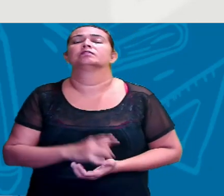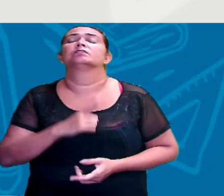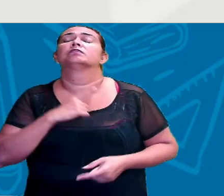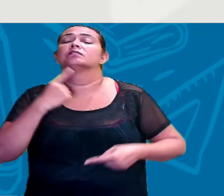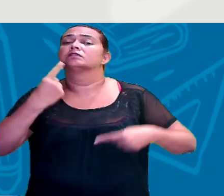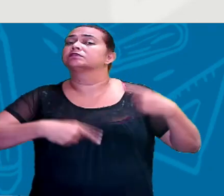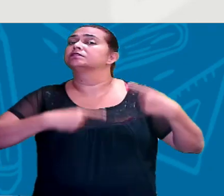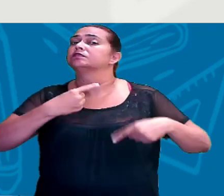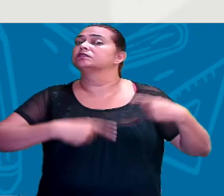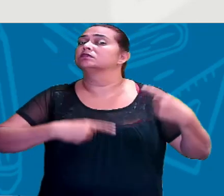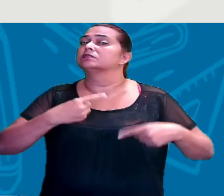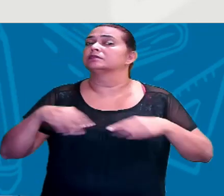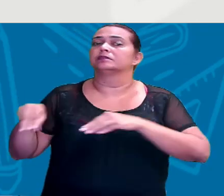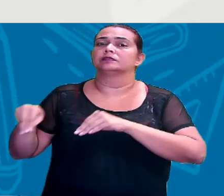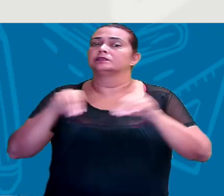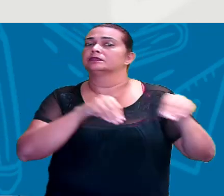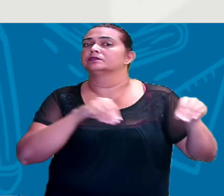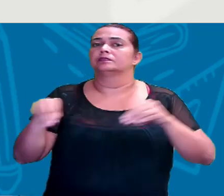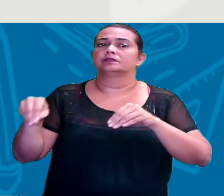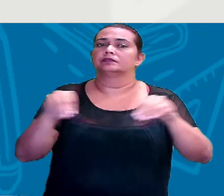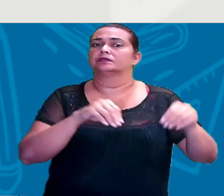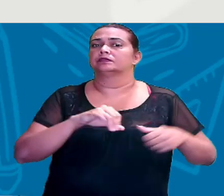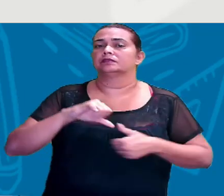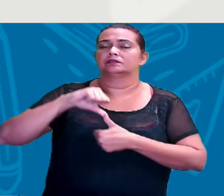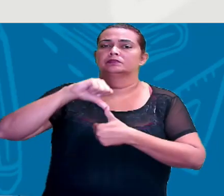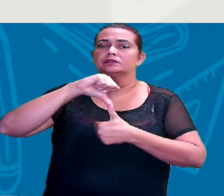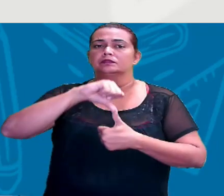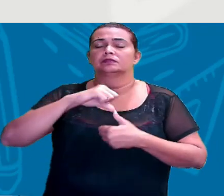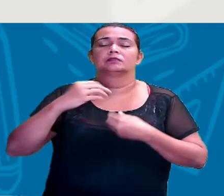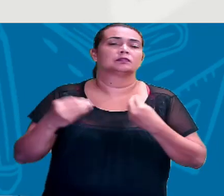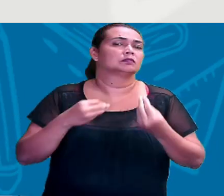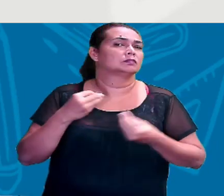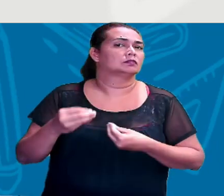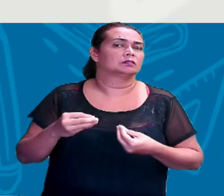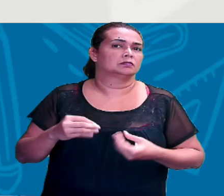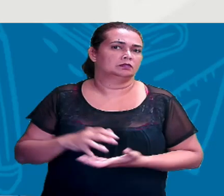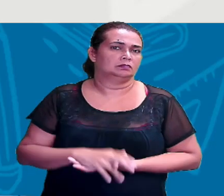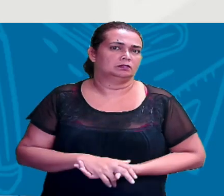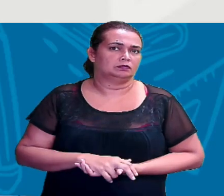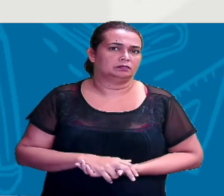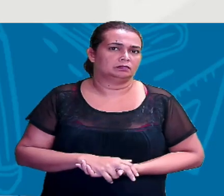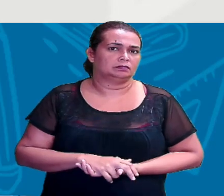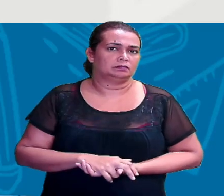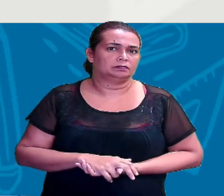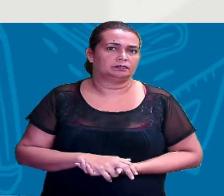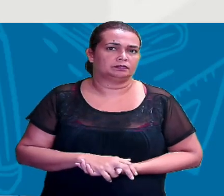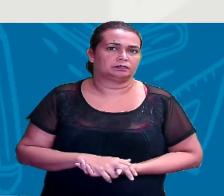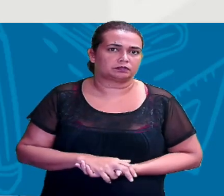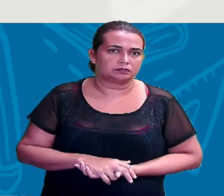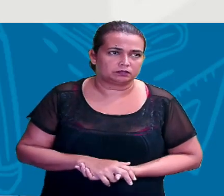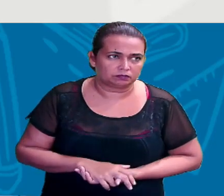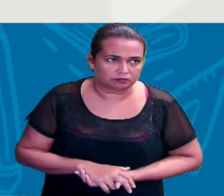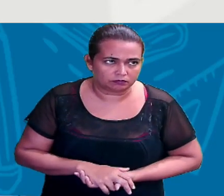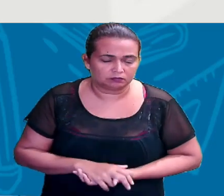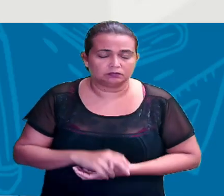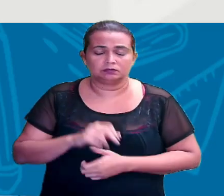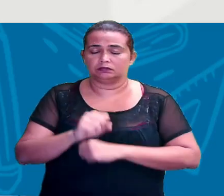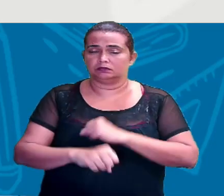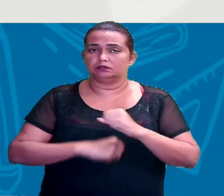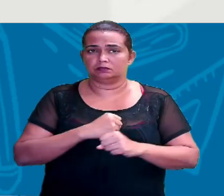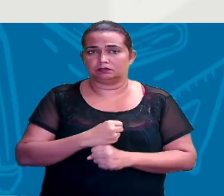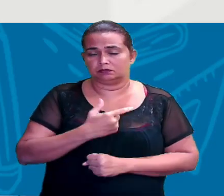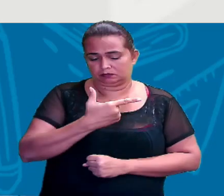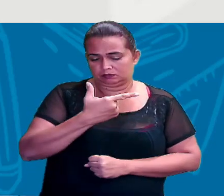Latina? As políticas migratórias na América Latina, elas mudaram recentemente, né? Em 2017,